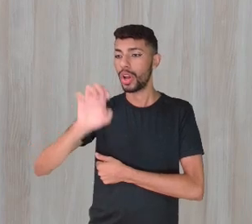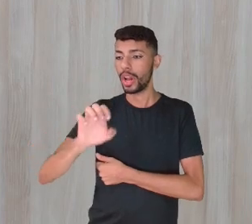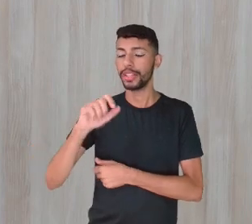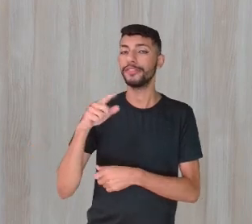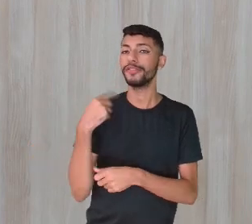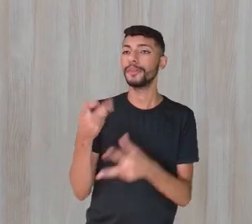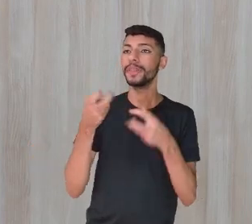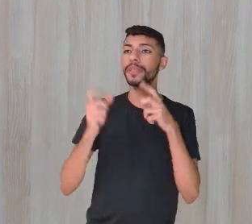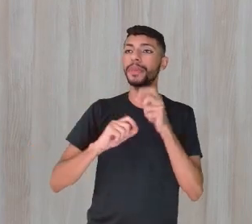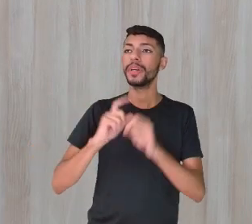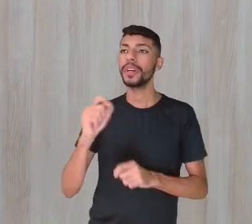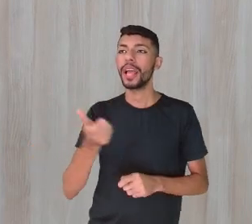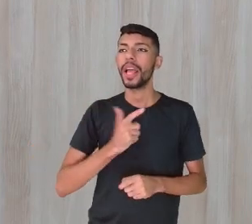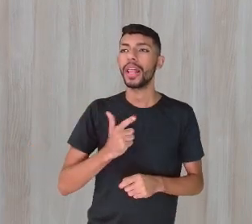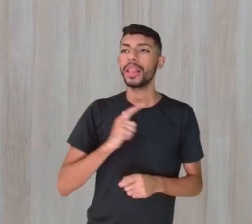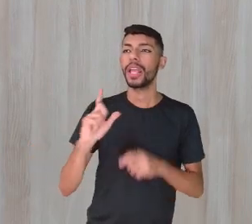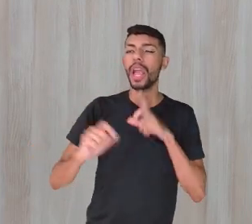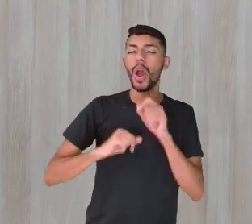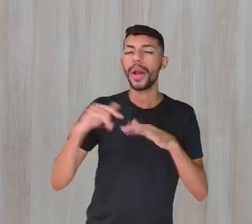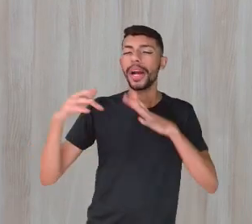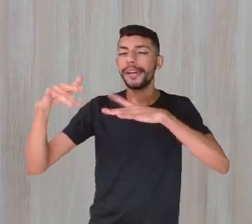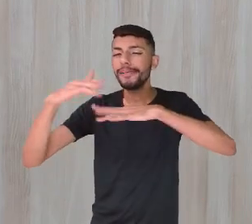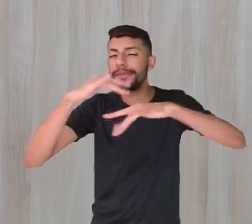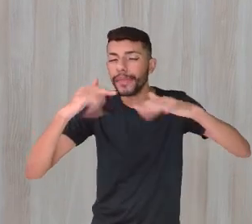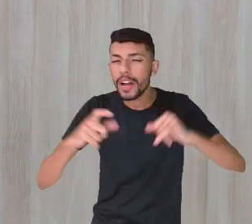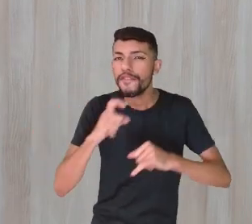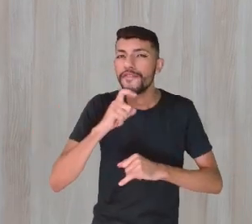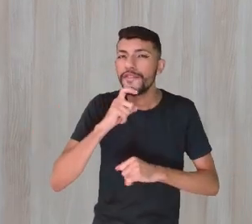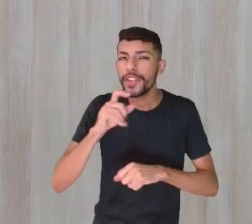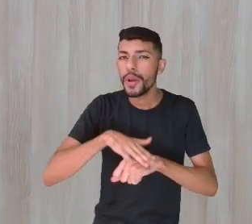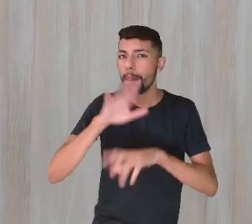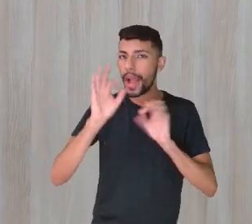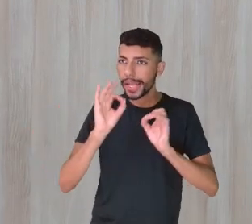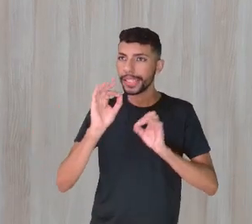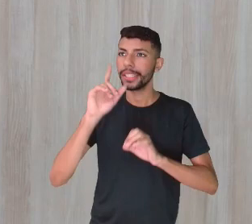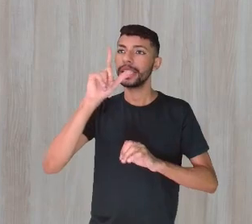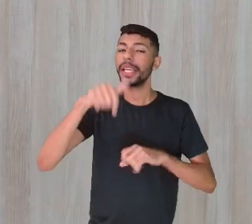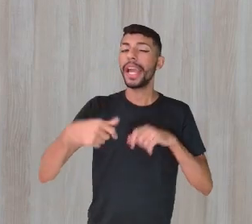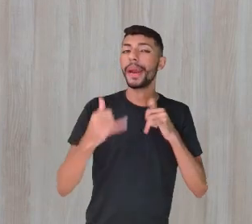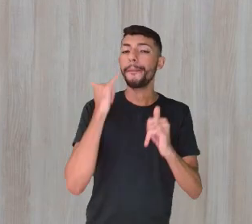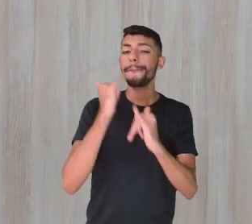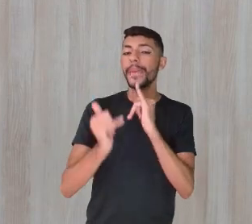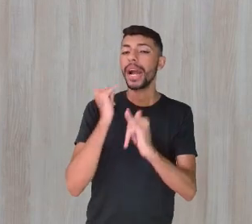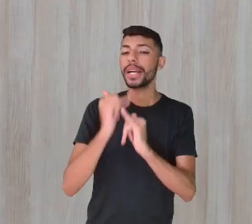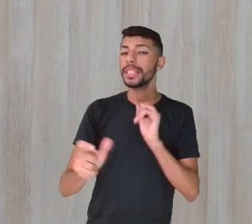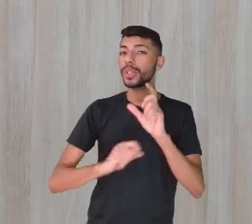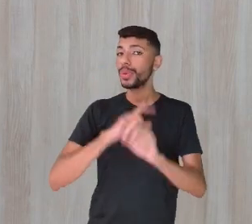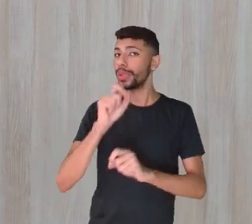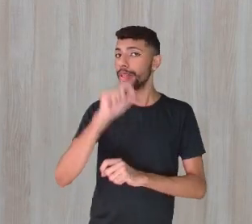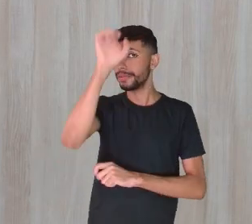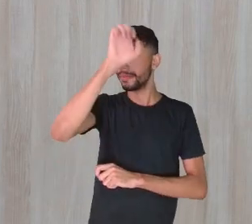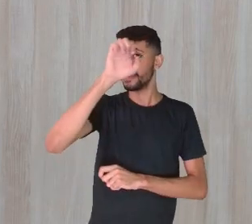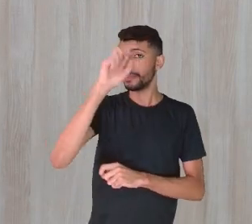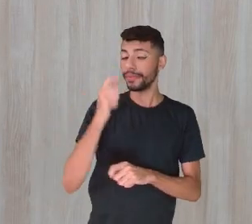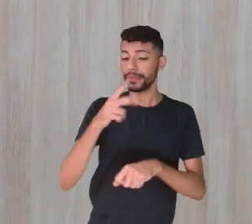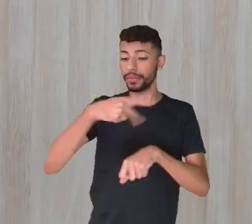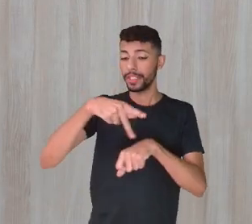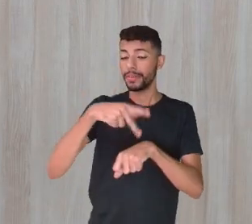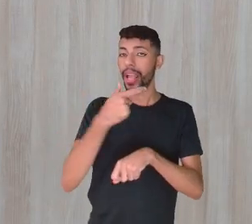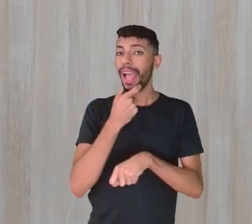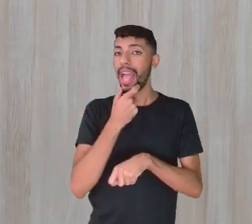clima mais temperado, né? Um clima mais frio, que era muito parecido com a Inglaterra. Então, elas não